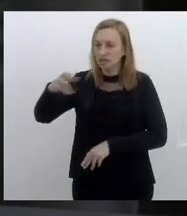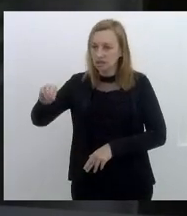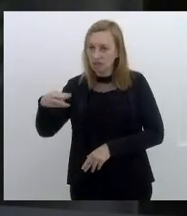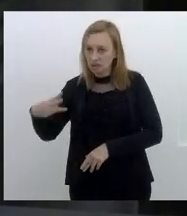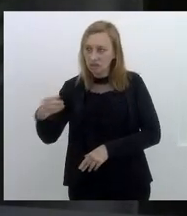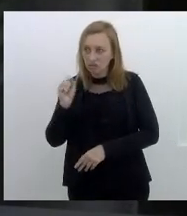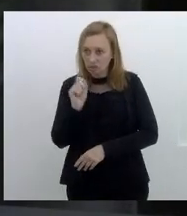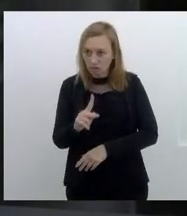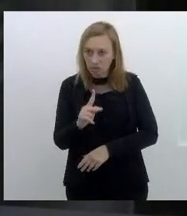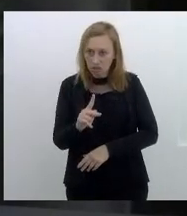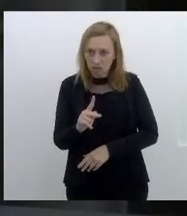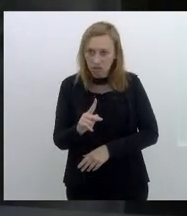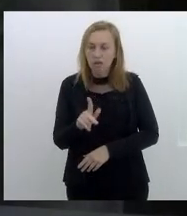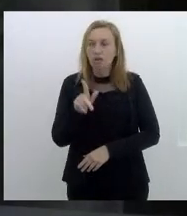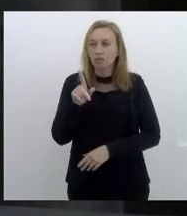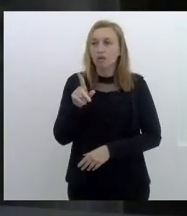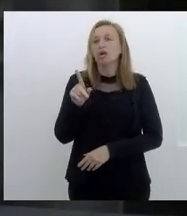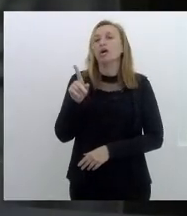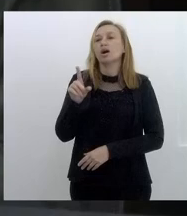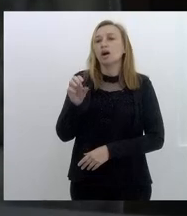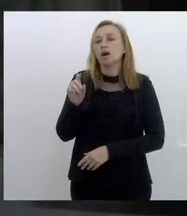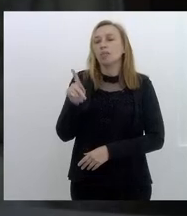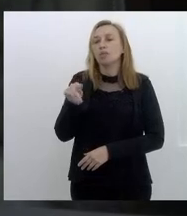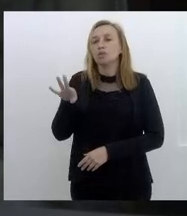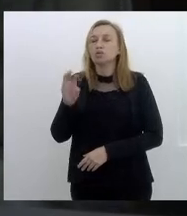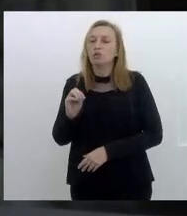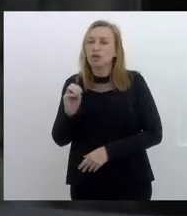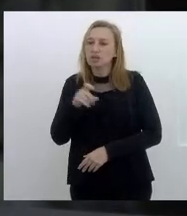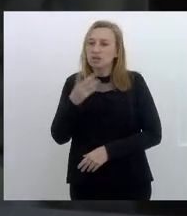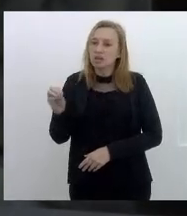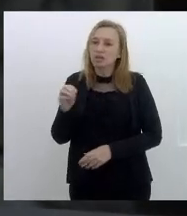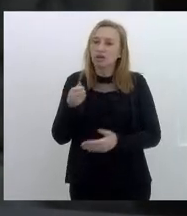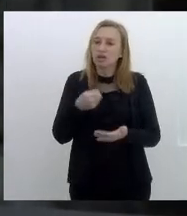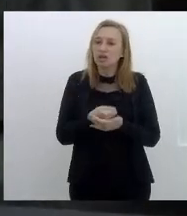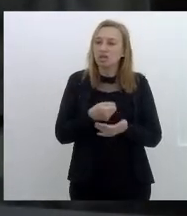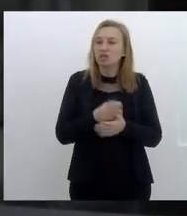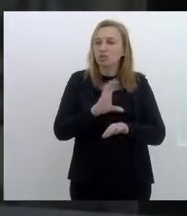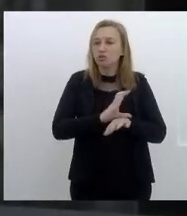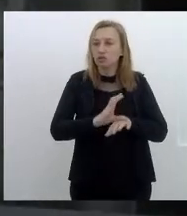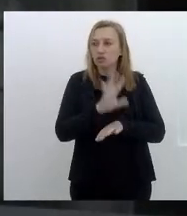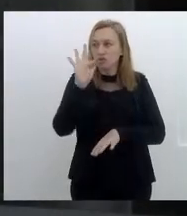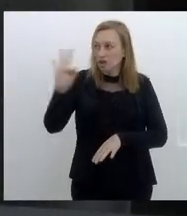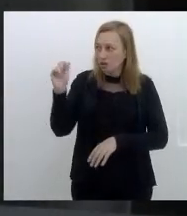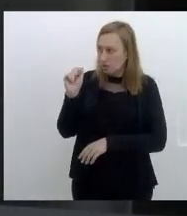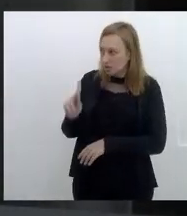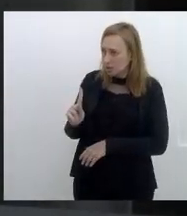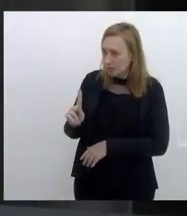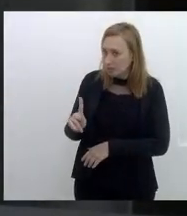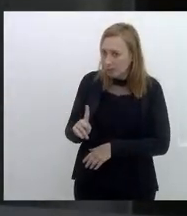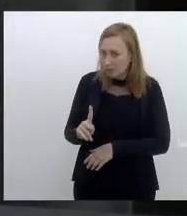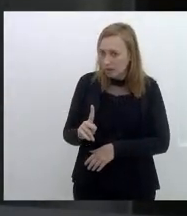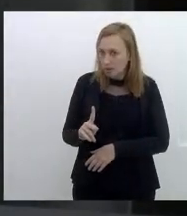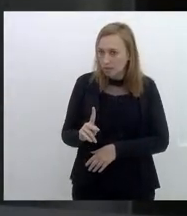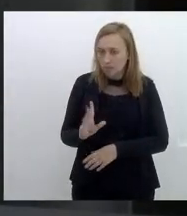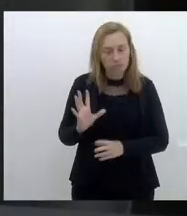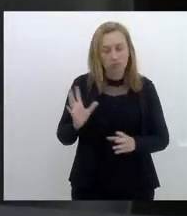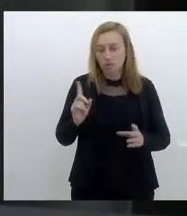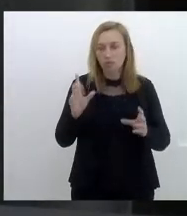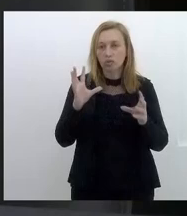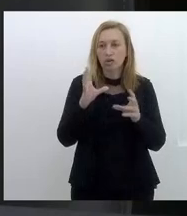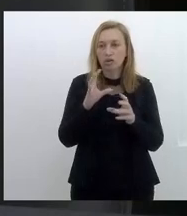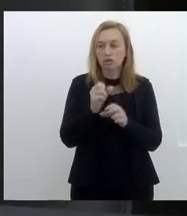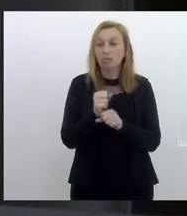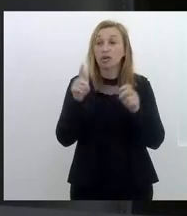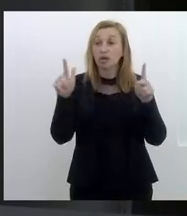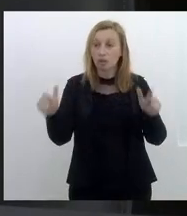tá bom a pontuação é essa que é exigida lá na Constituição Federal tá bom É não soma mesmo ela só uma